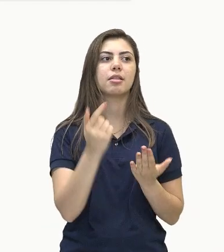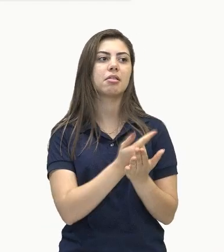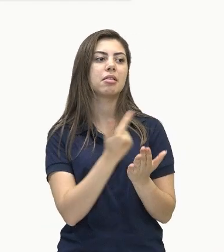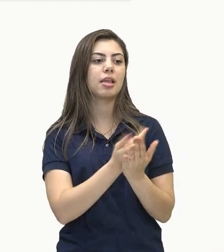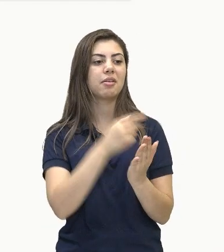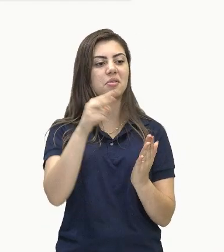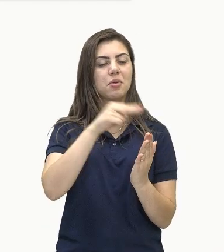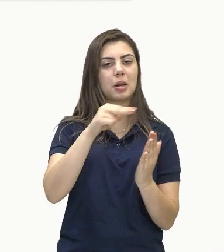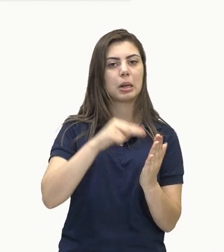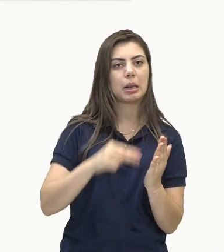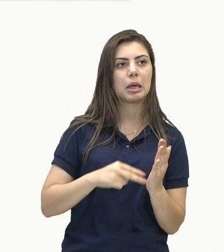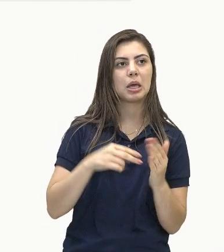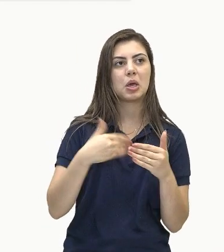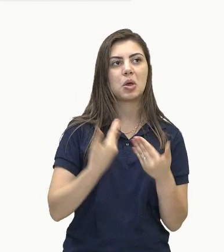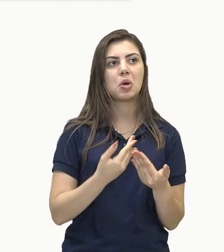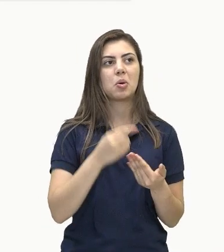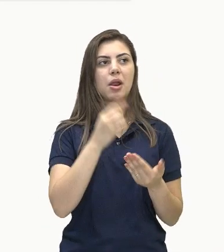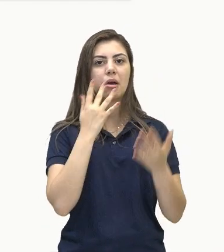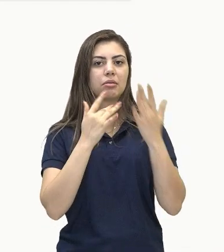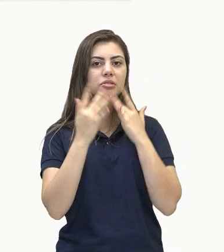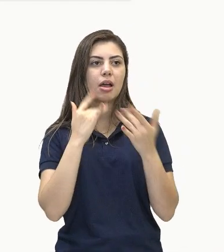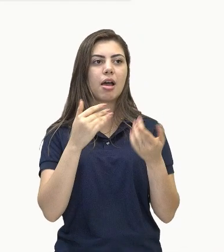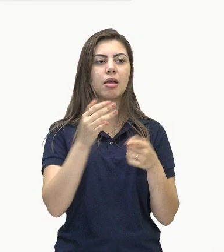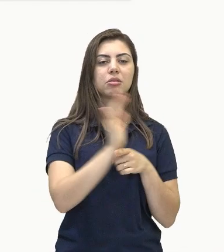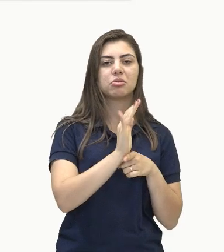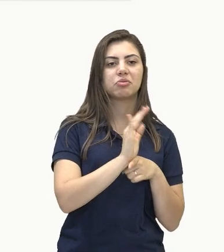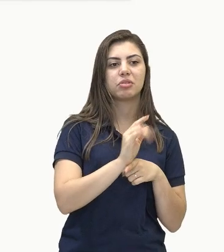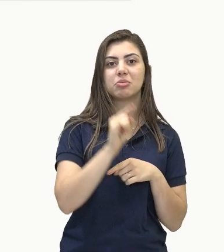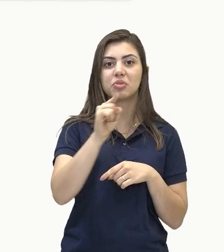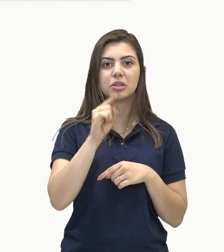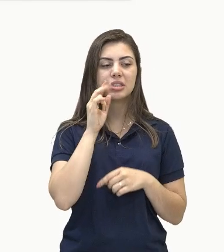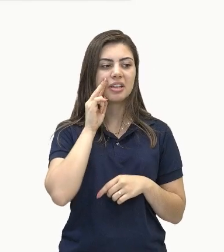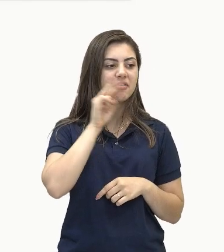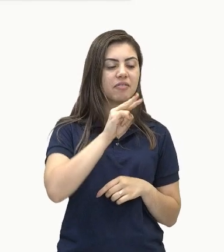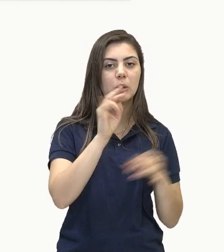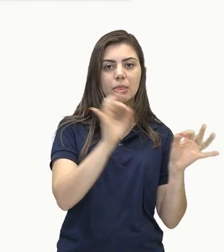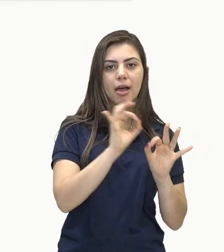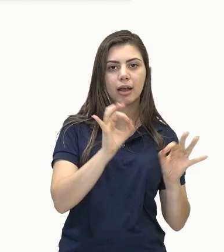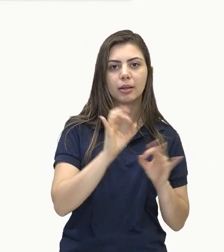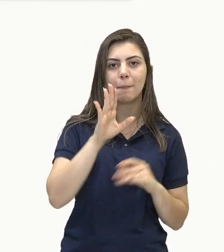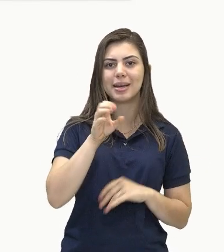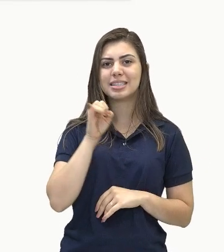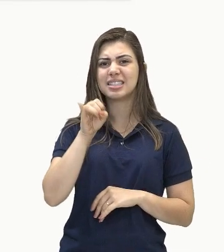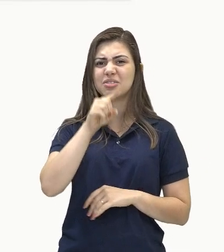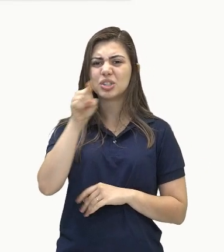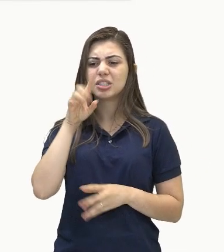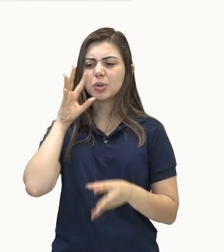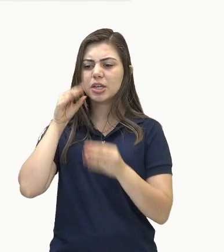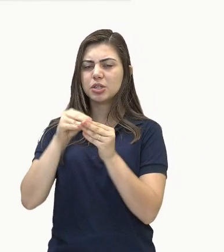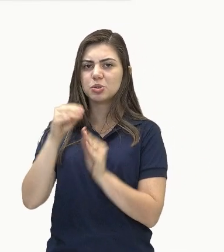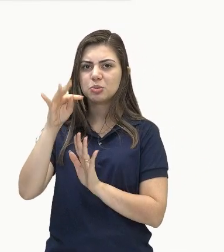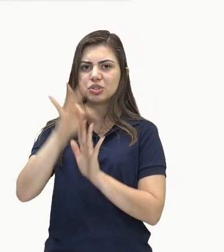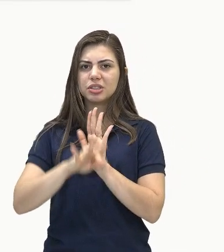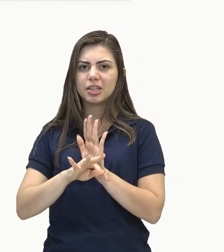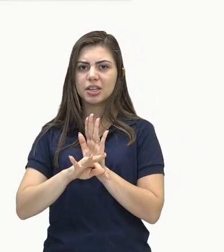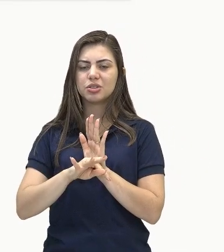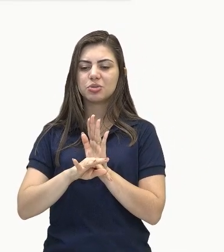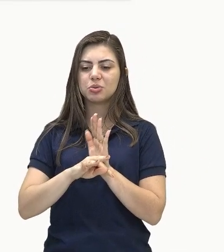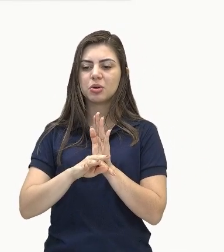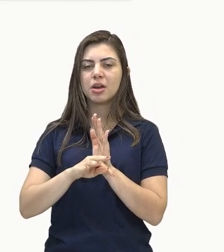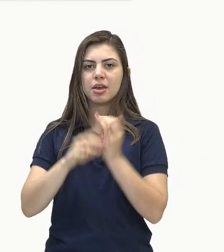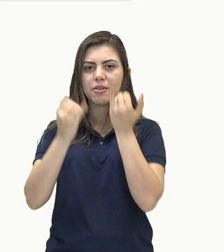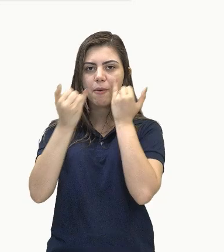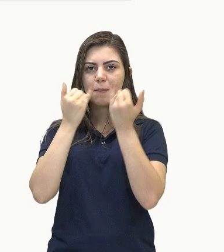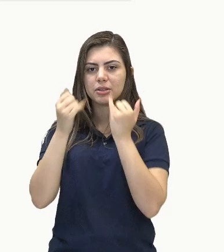livro, ou assistir a peça teatral, por exemplo, você já vai ter uma ideia do que trata. Por quê? Porque o resenhista traz um resumo da